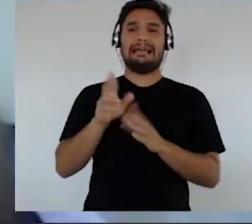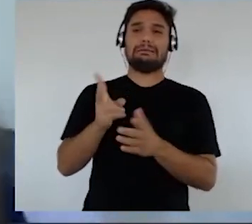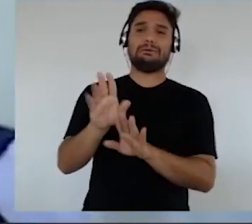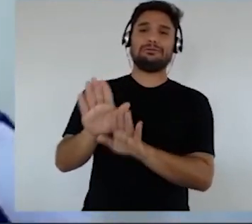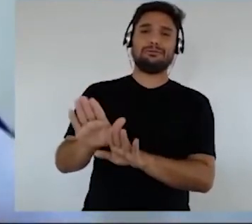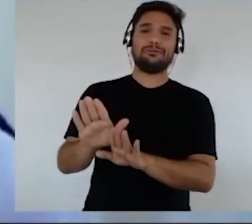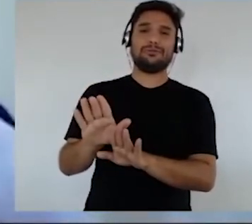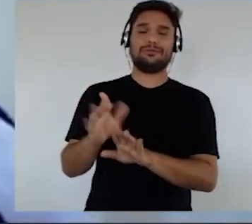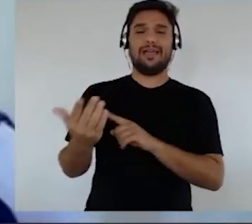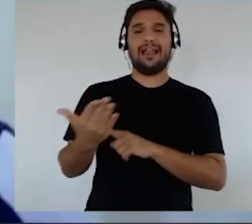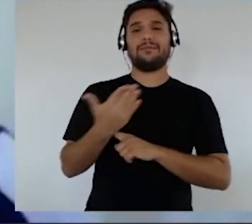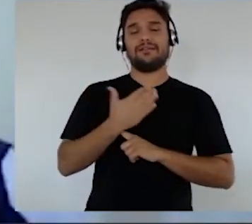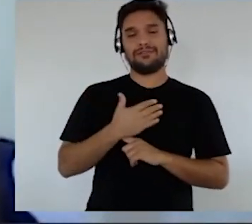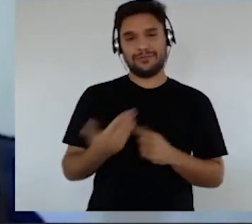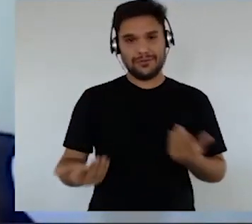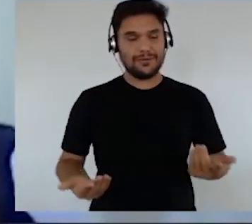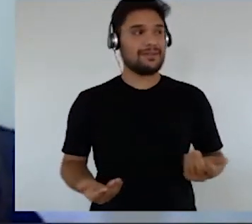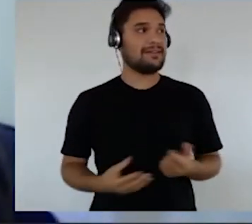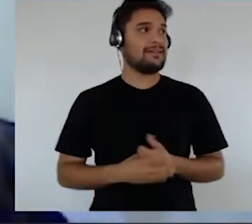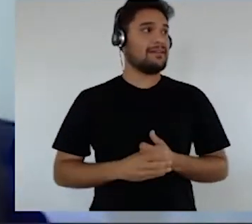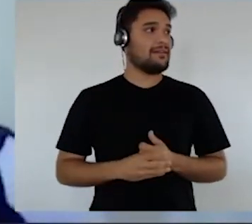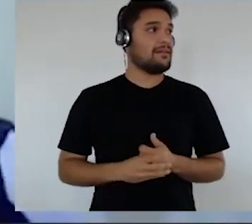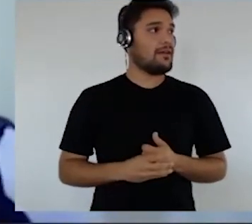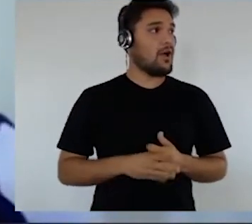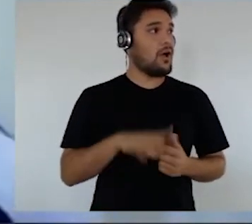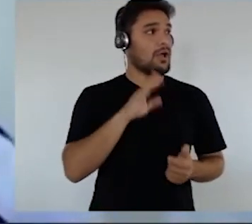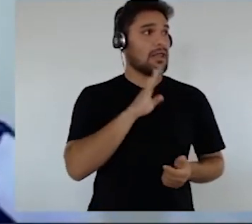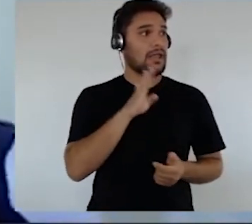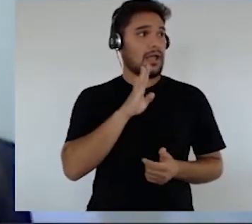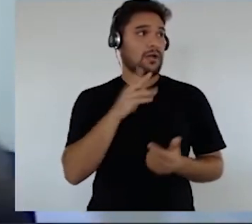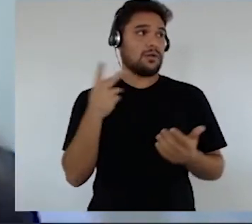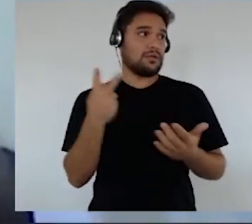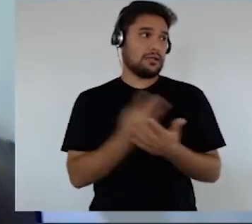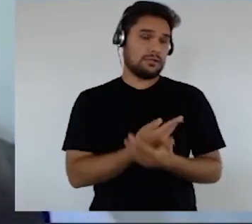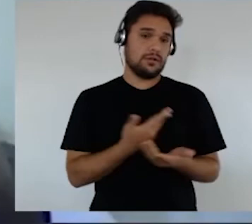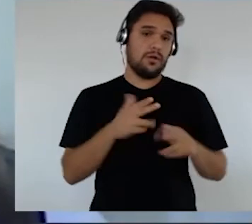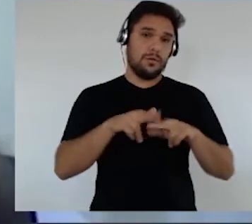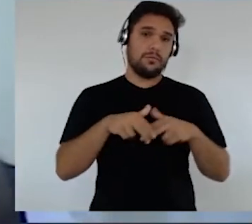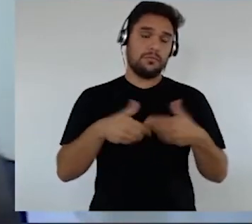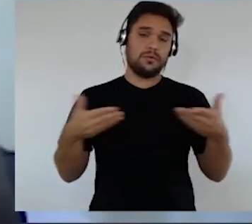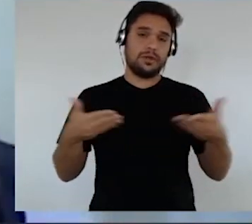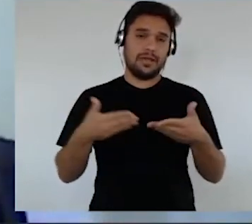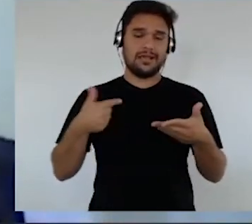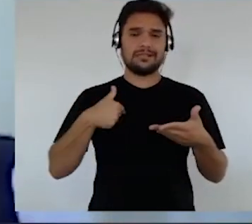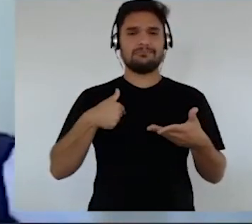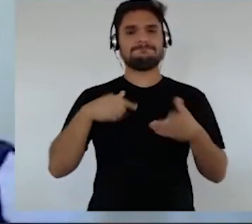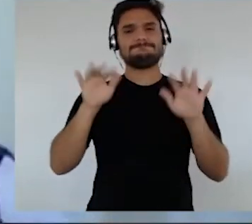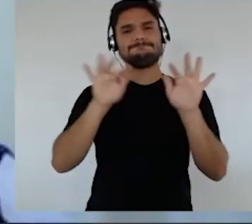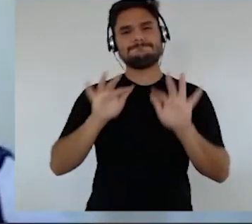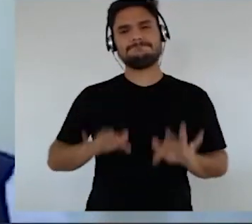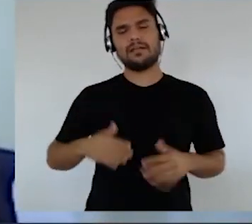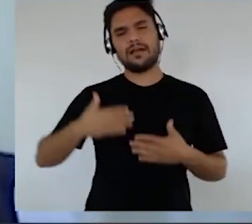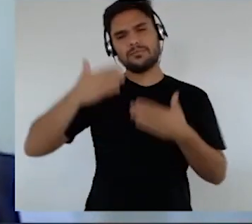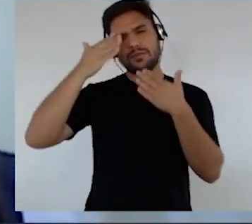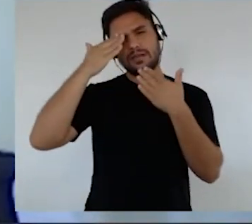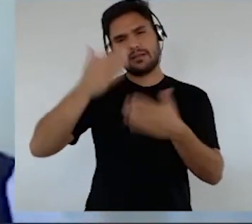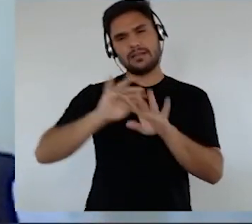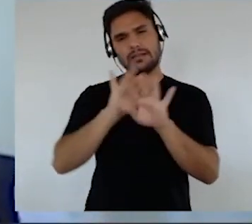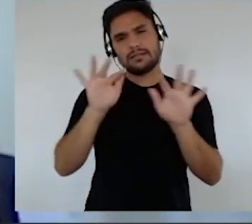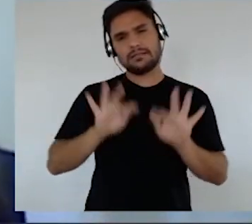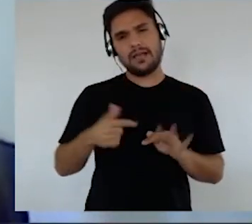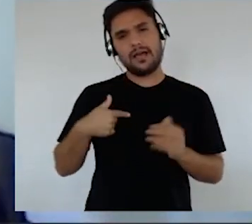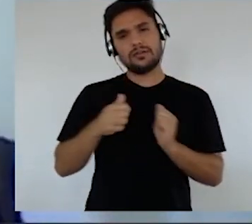segurou as pontas aqui para mim, né? E olha que bacana que foi. Então, gente, realmente muita gratidão, muita alegria em